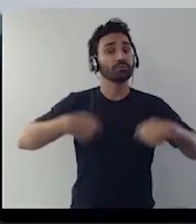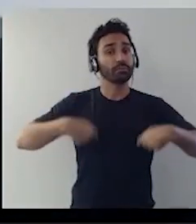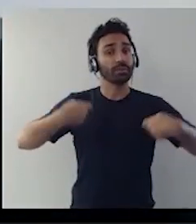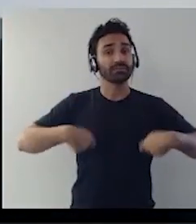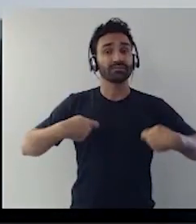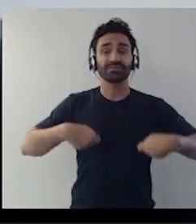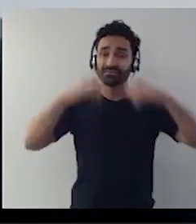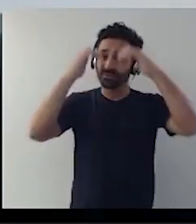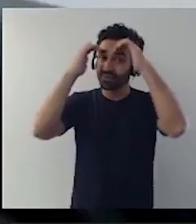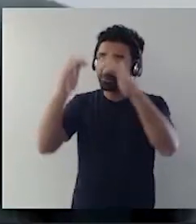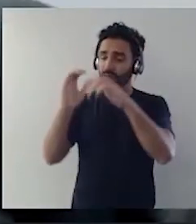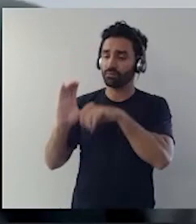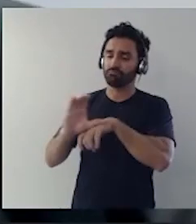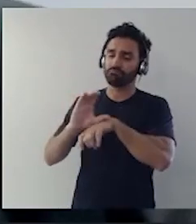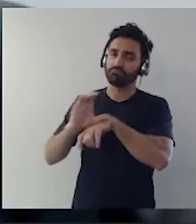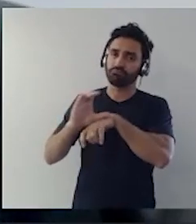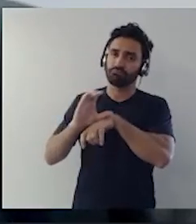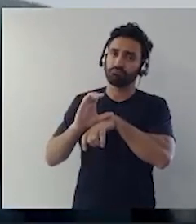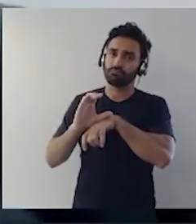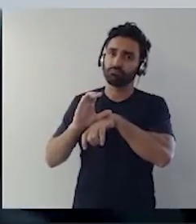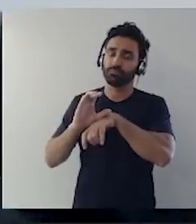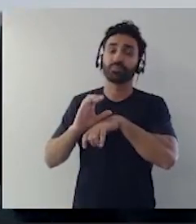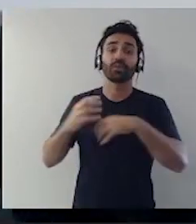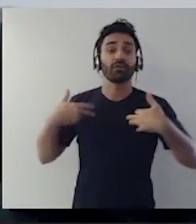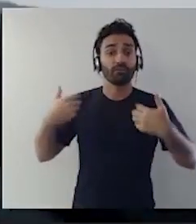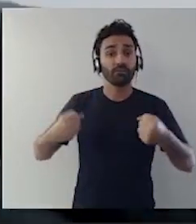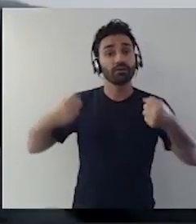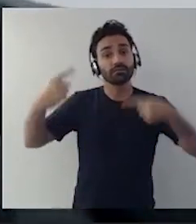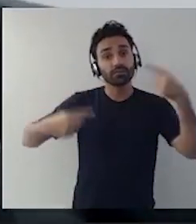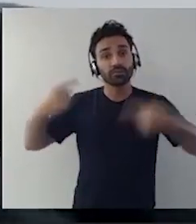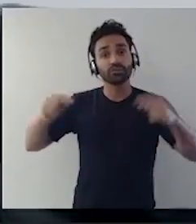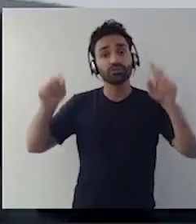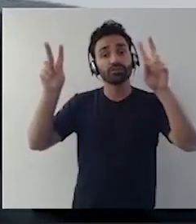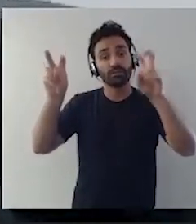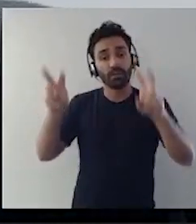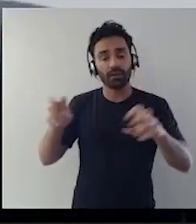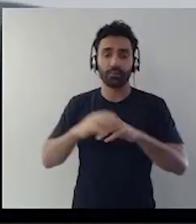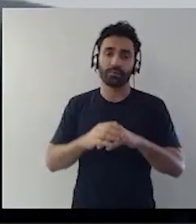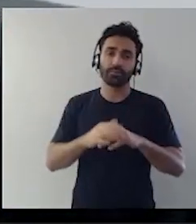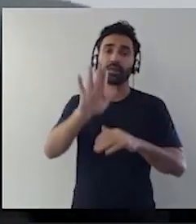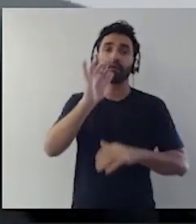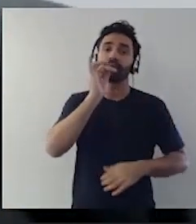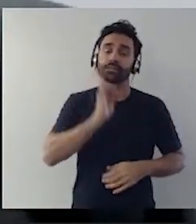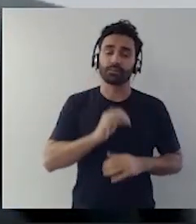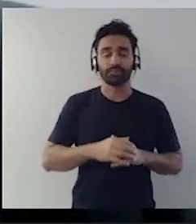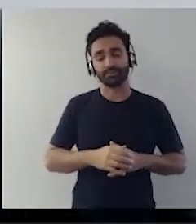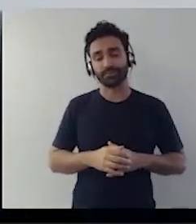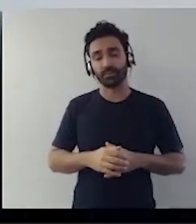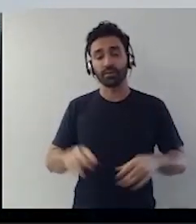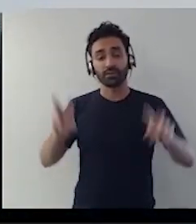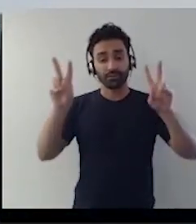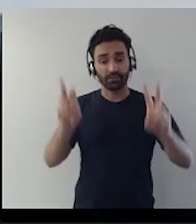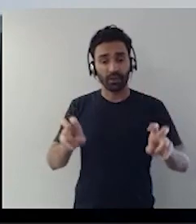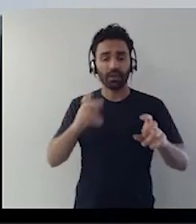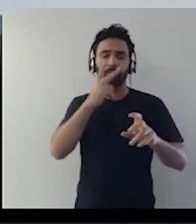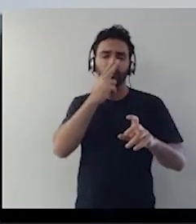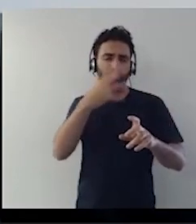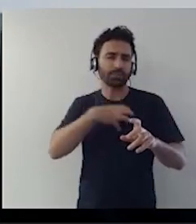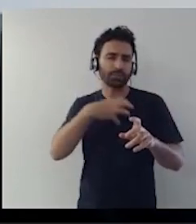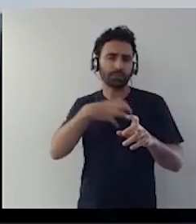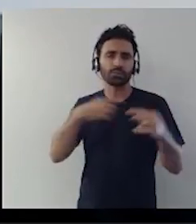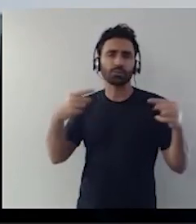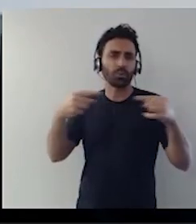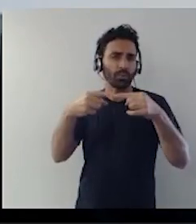ordem constitucional. Nós precisamos discutir alguns temas. Por exemplo, um tema que me parece que é central,